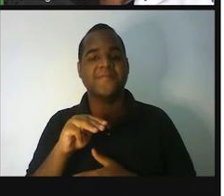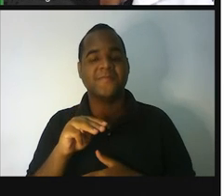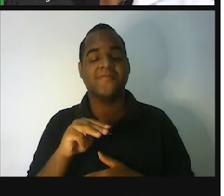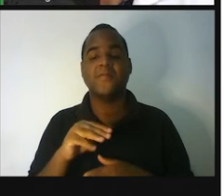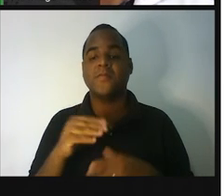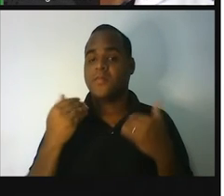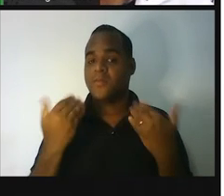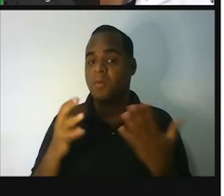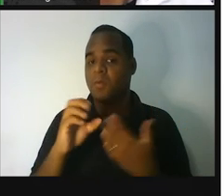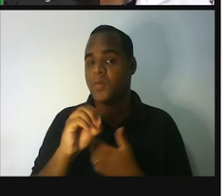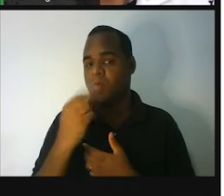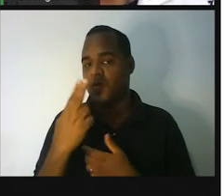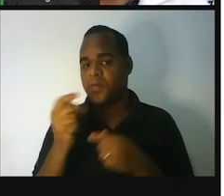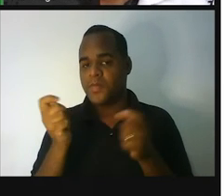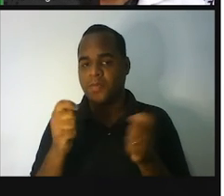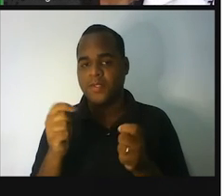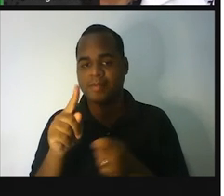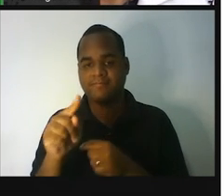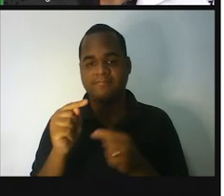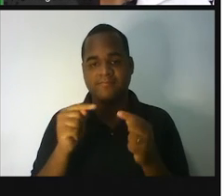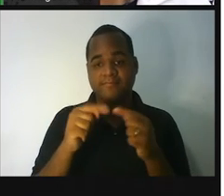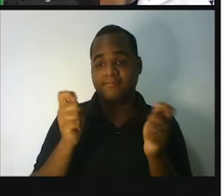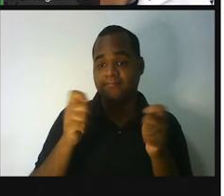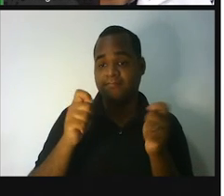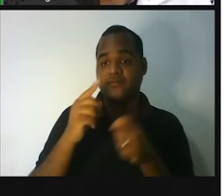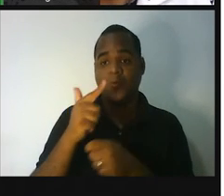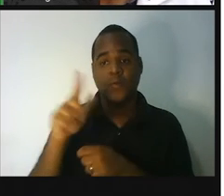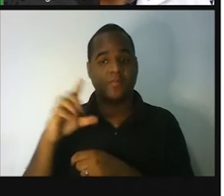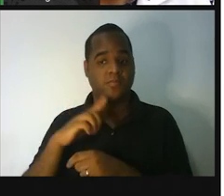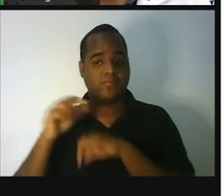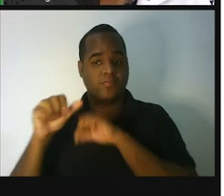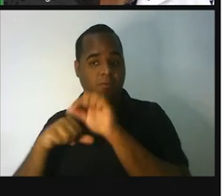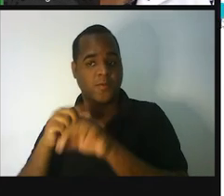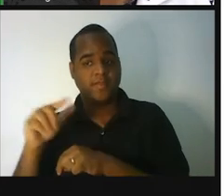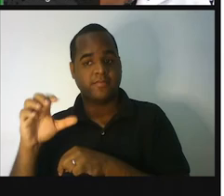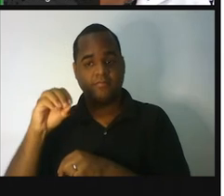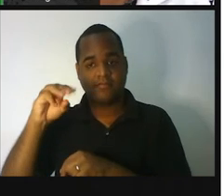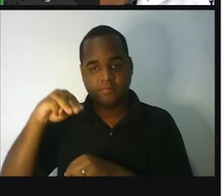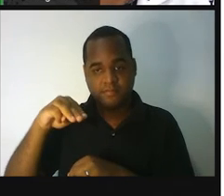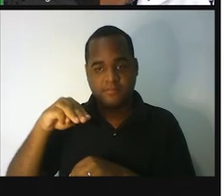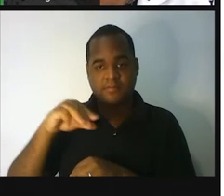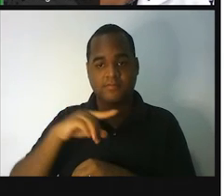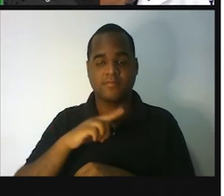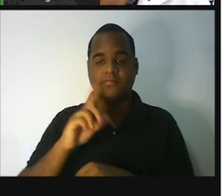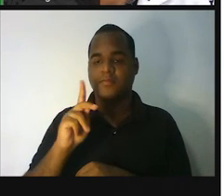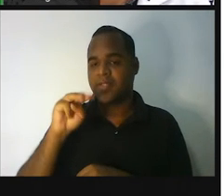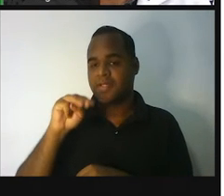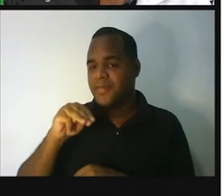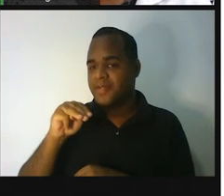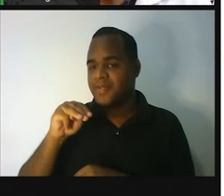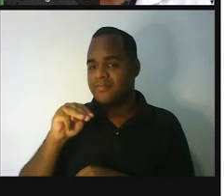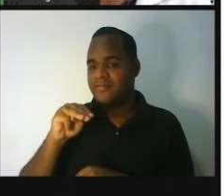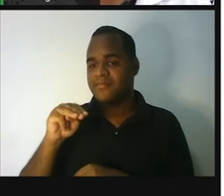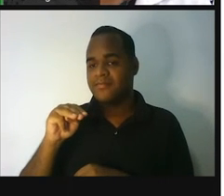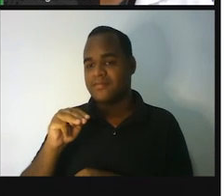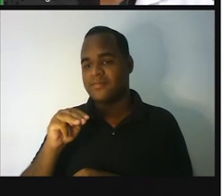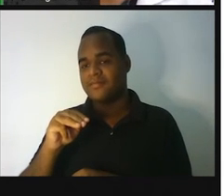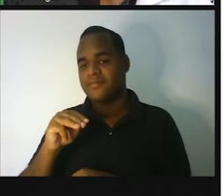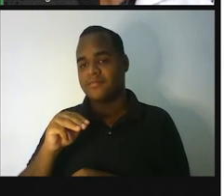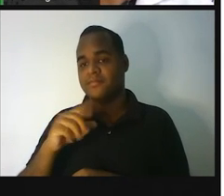Ou a gente pode fazer como a gente acabou de fazer o outro o sentimento até os pilotos